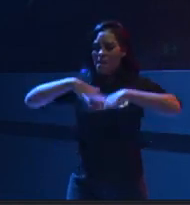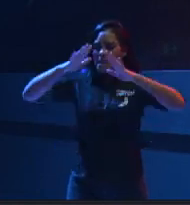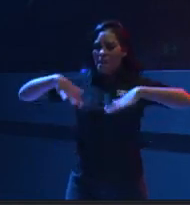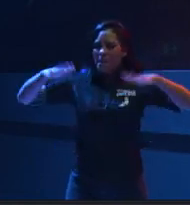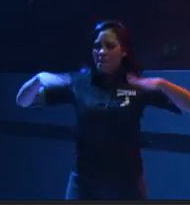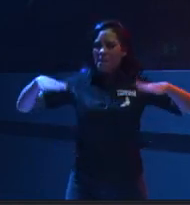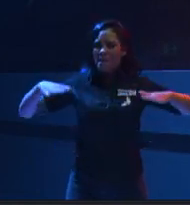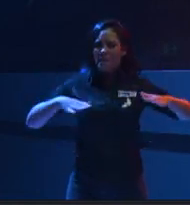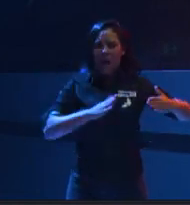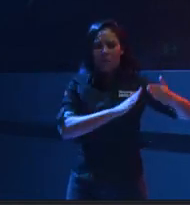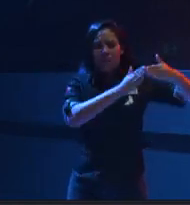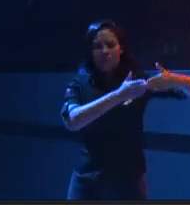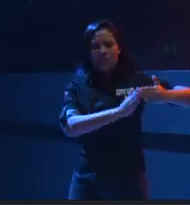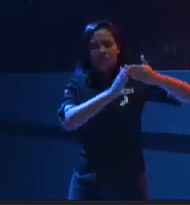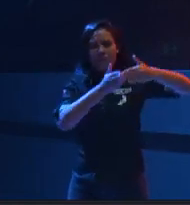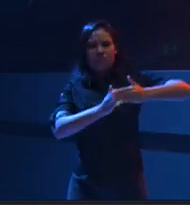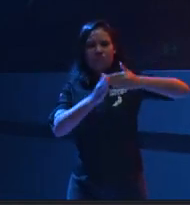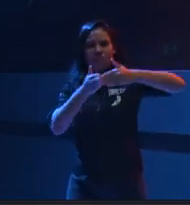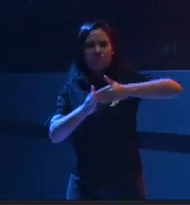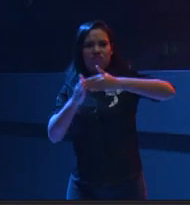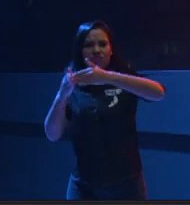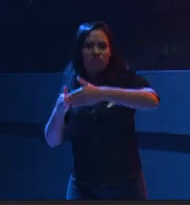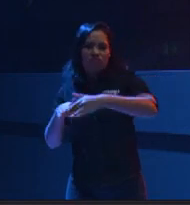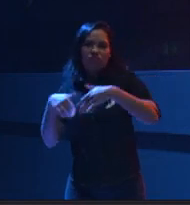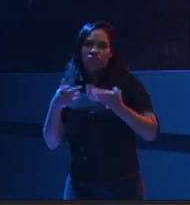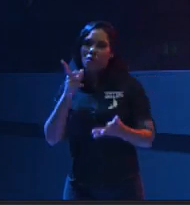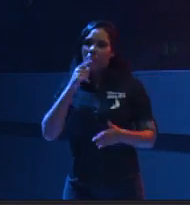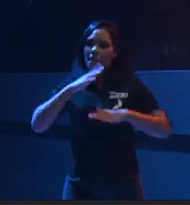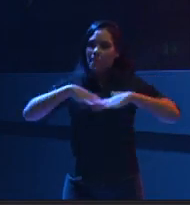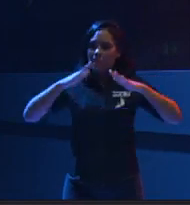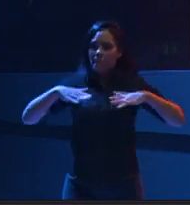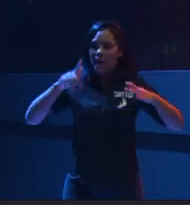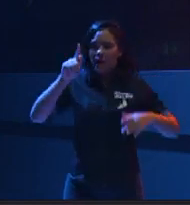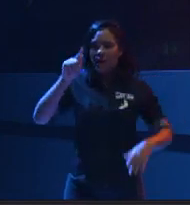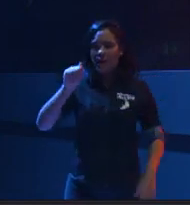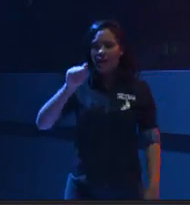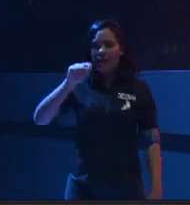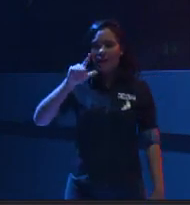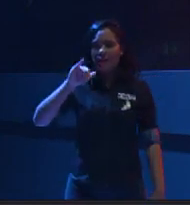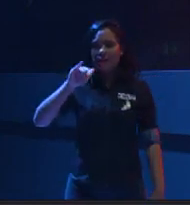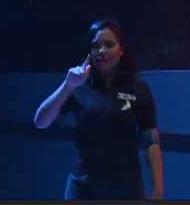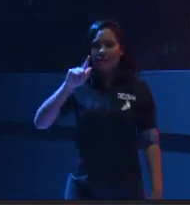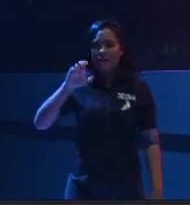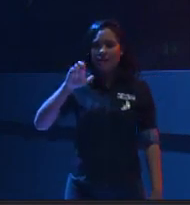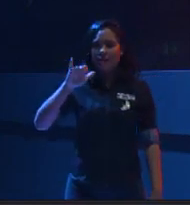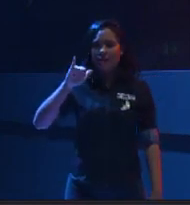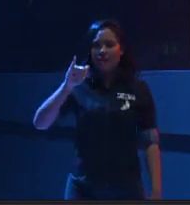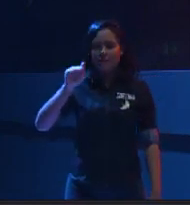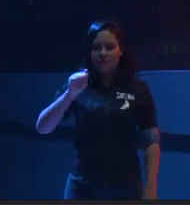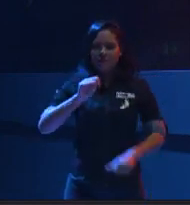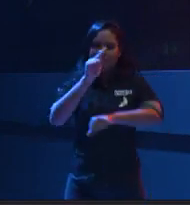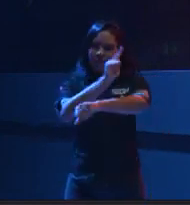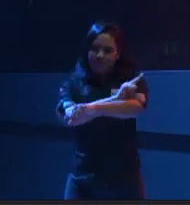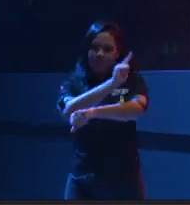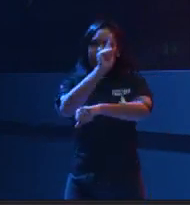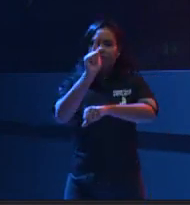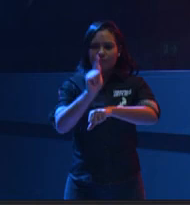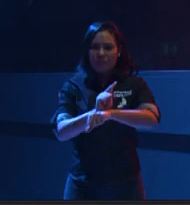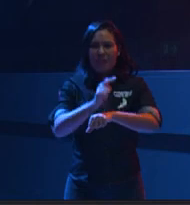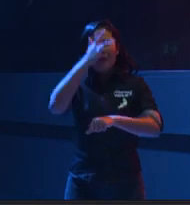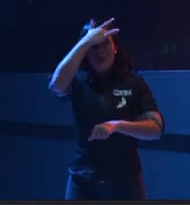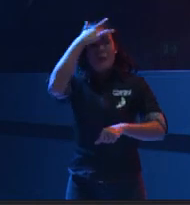Galiléia ou seja do mar de tiberíades ligando e multidão continuava a